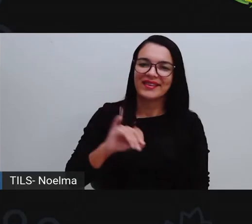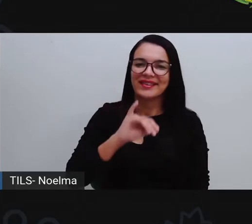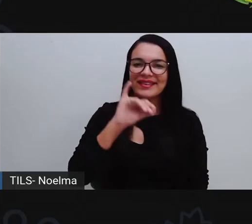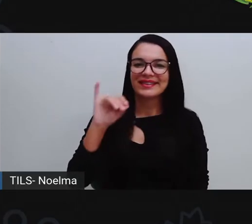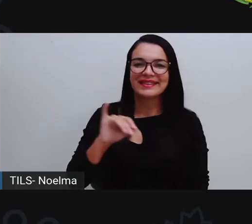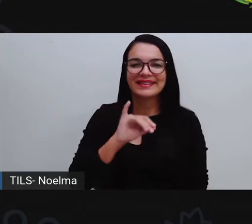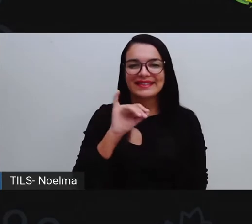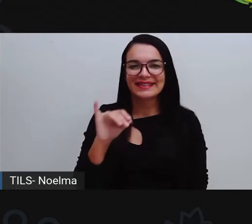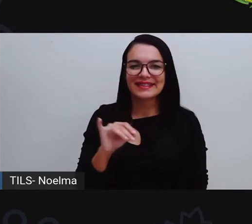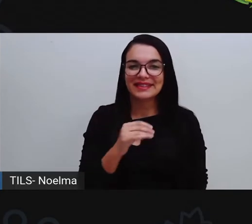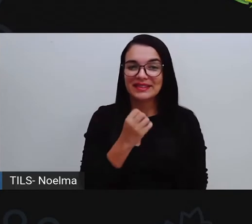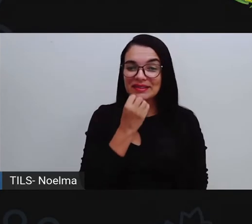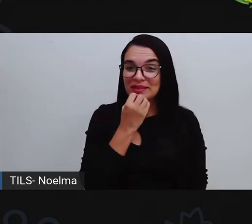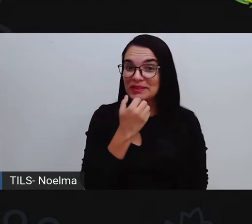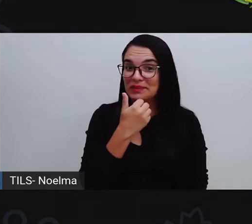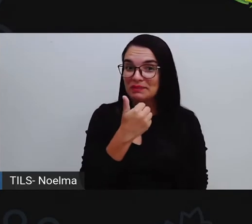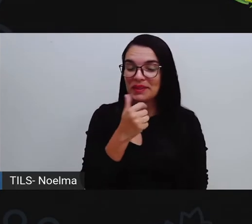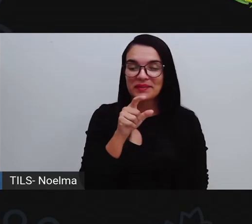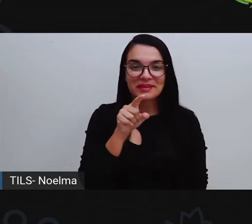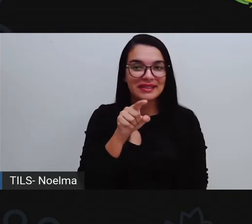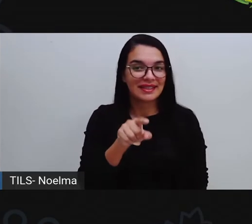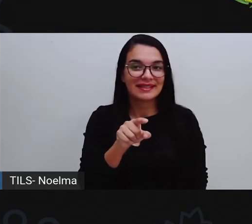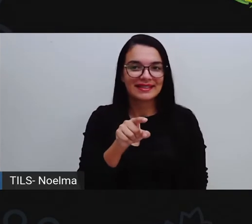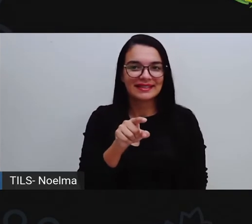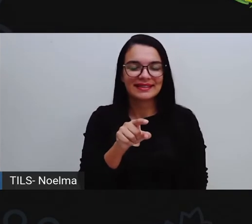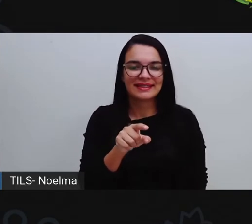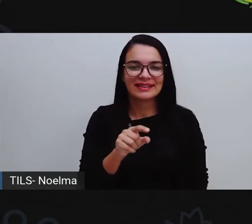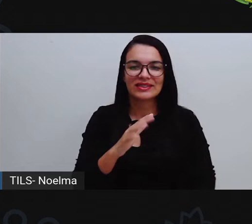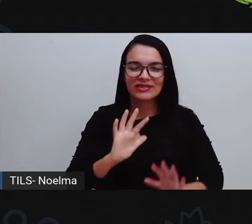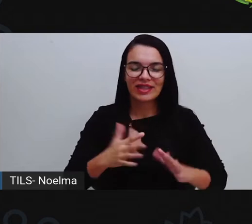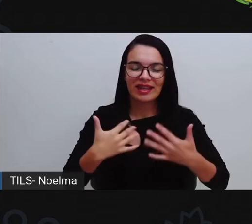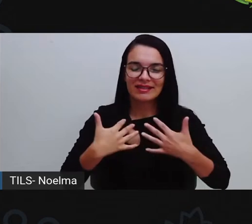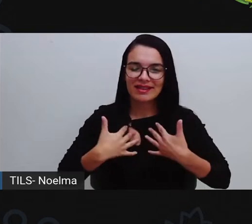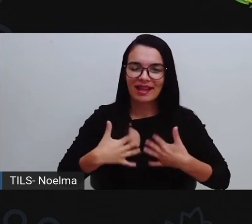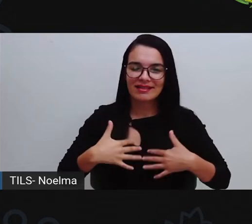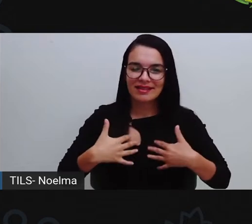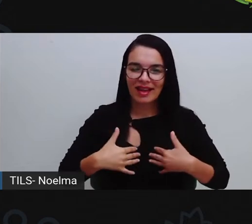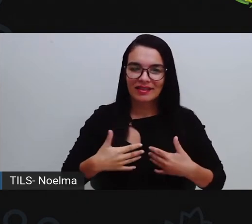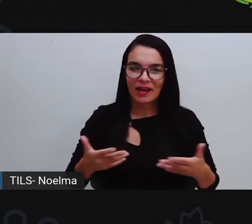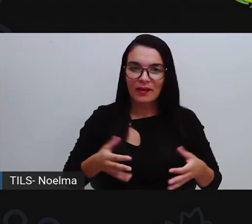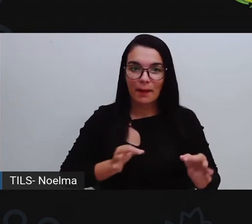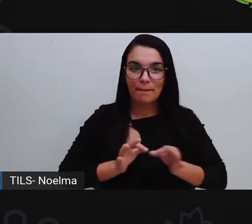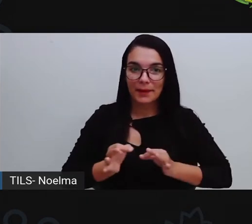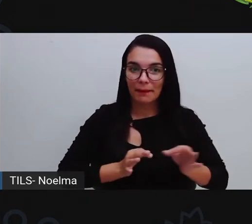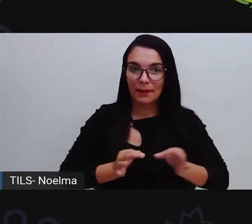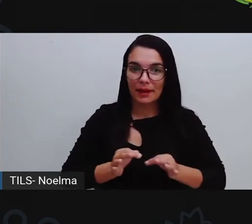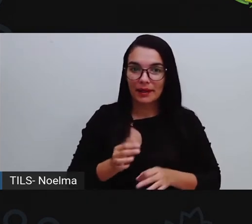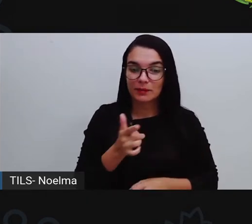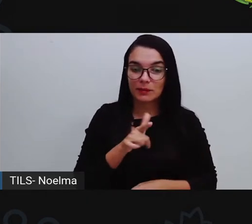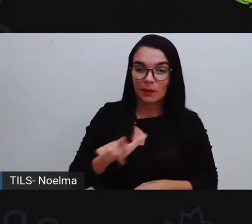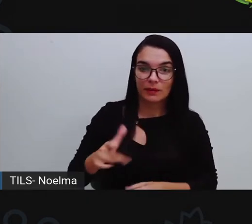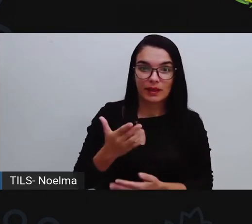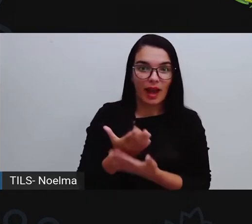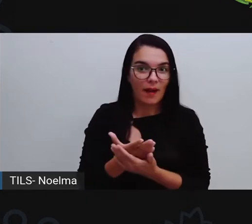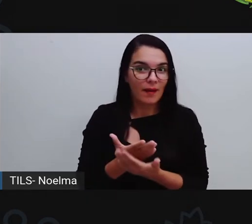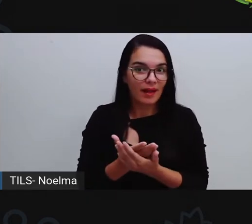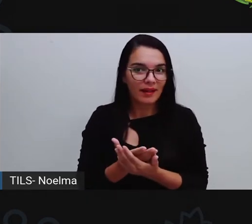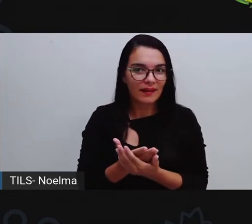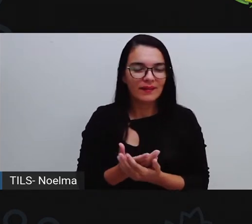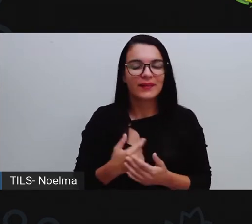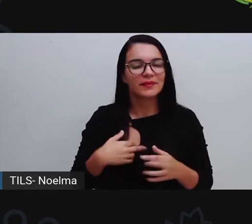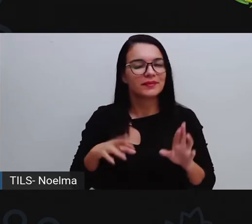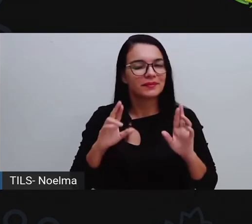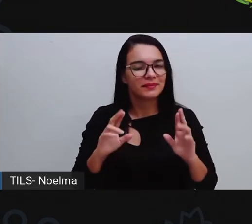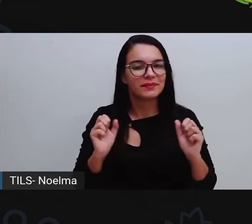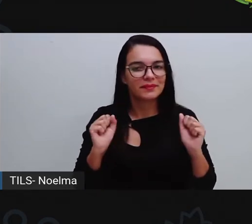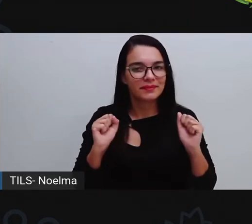Olá, meus amores, e aí, tudo bem com vocês? Descansados, preparados para mais uma aula? Eu espero que